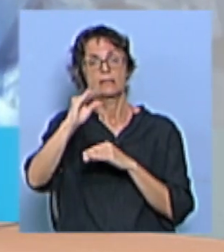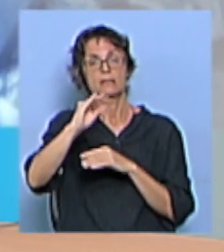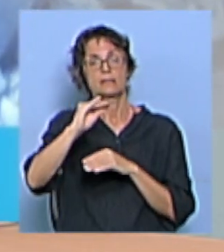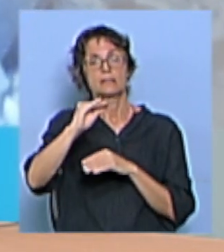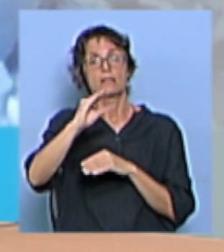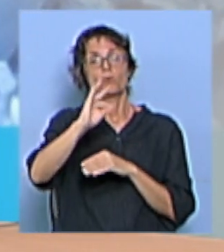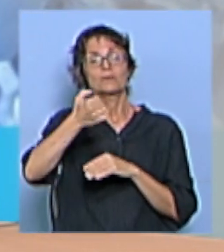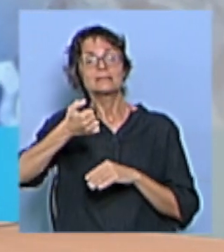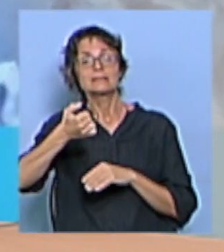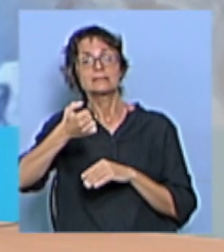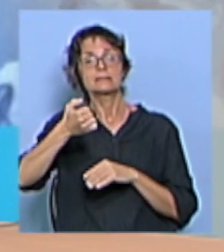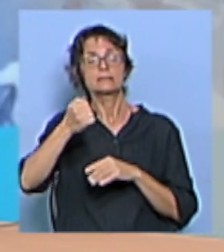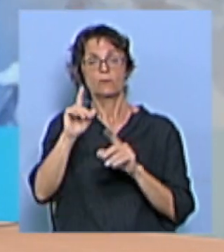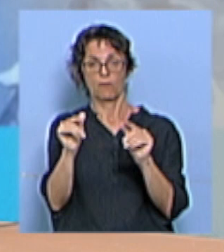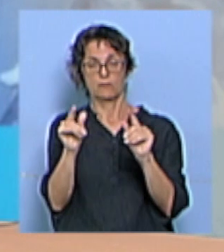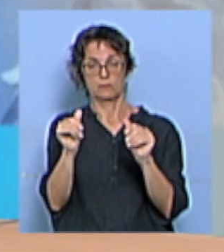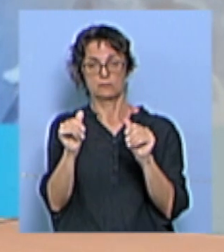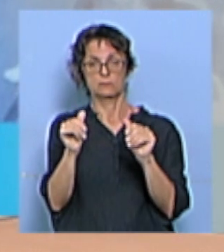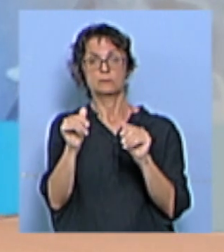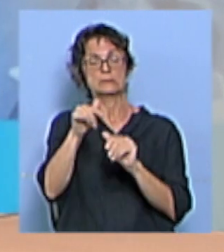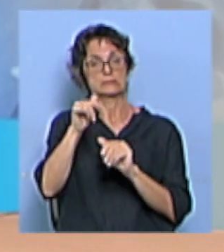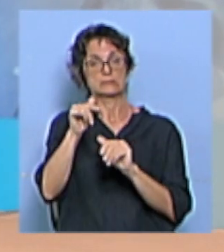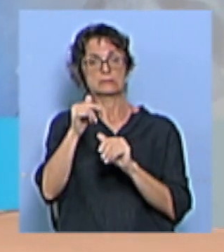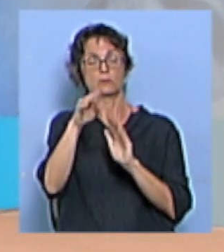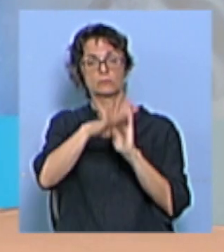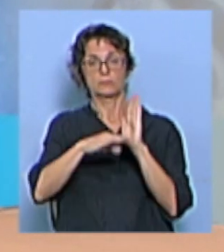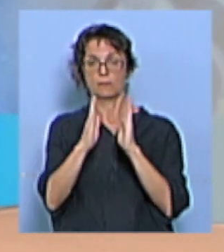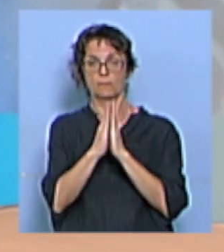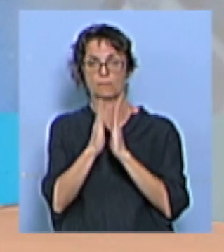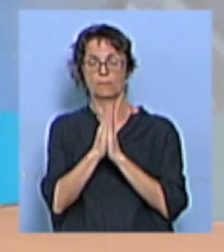podem ainda acompanhar a edição rádio do programa Eclésia,